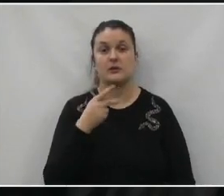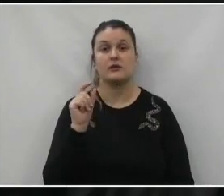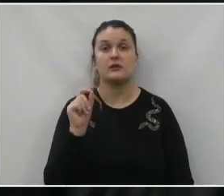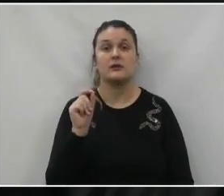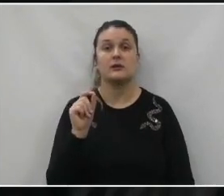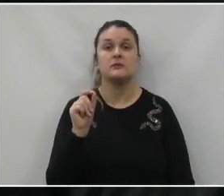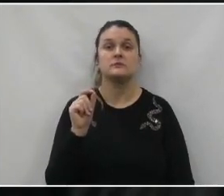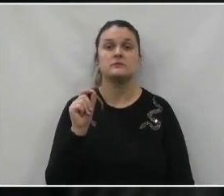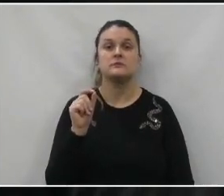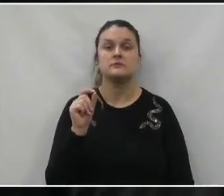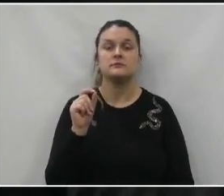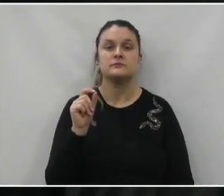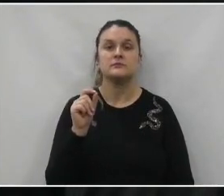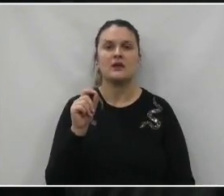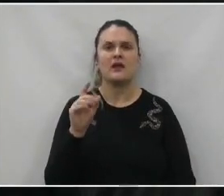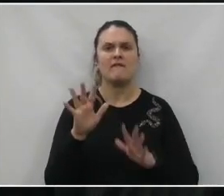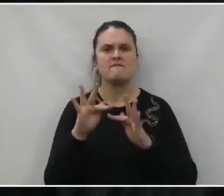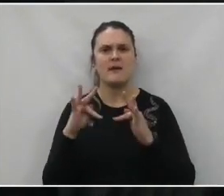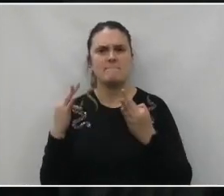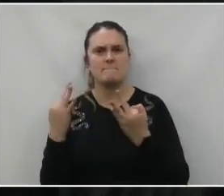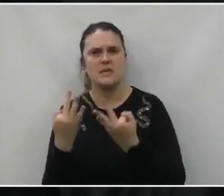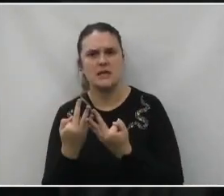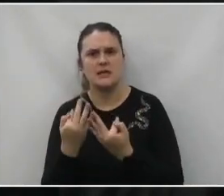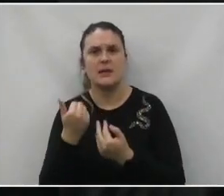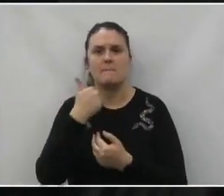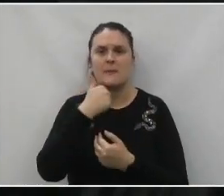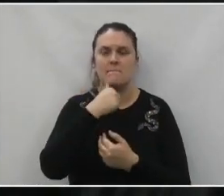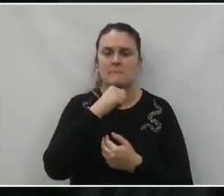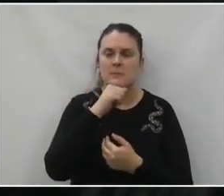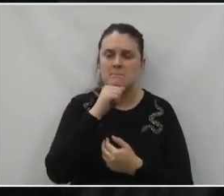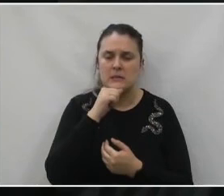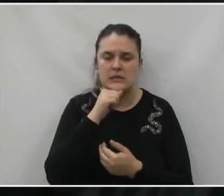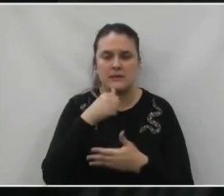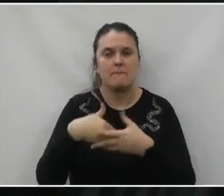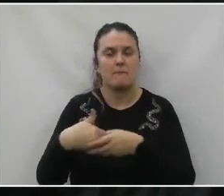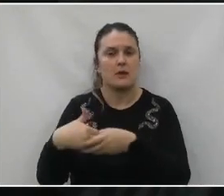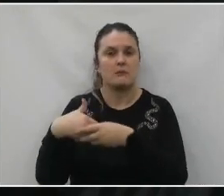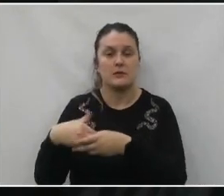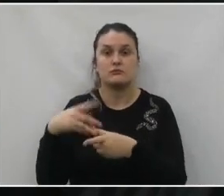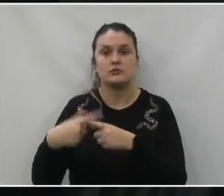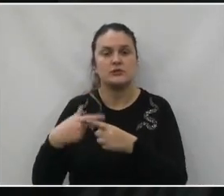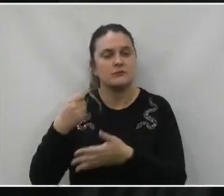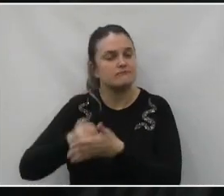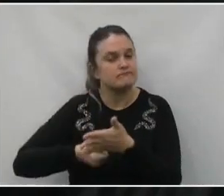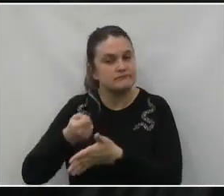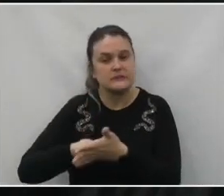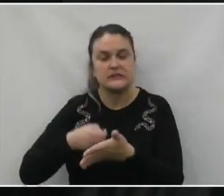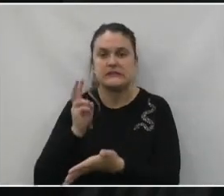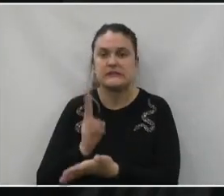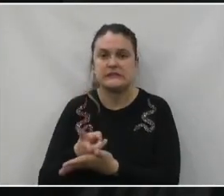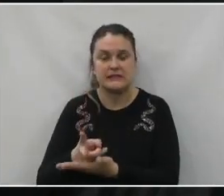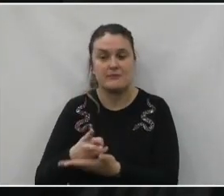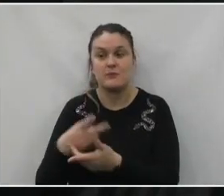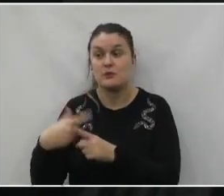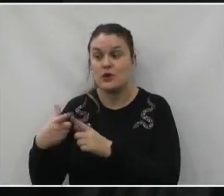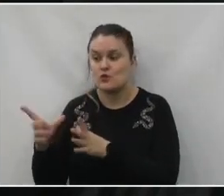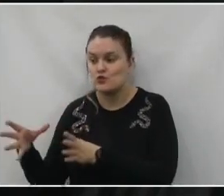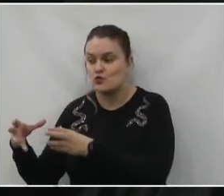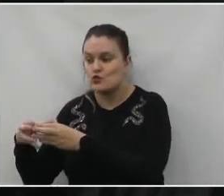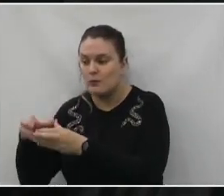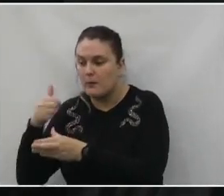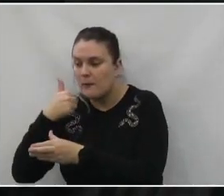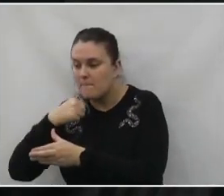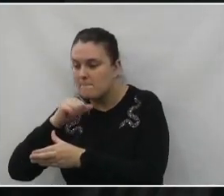que as famílias, as mães estão de parabéns por esta luta. Se não fosse